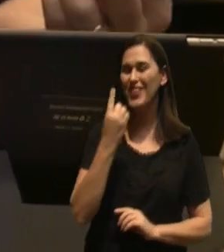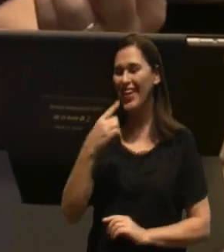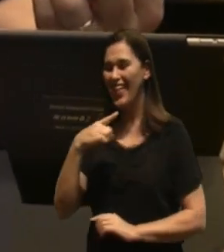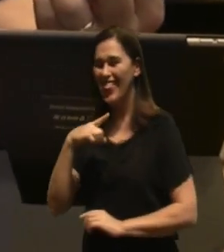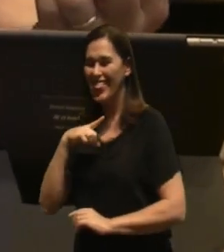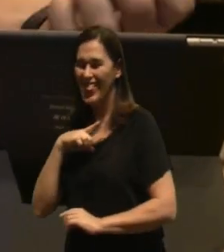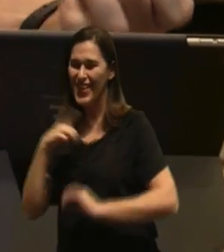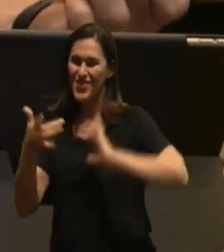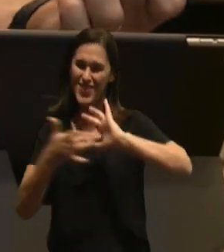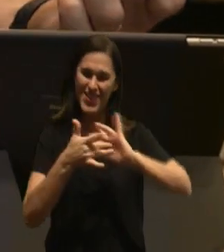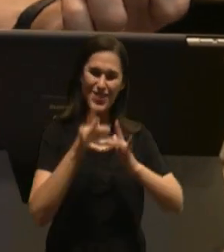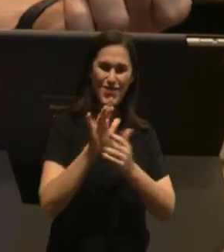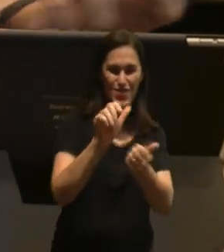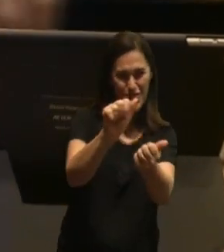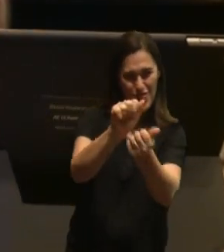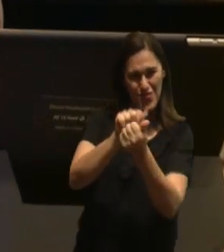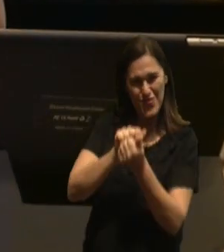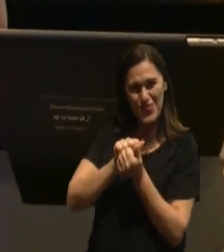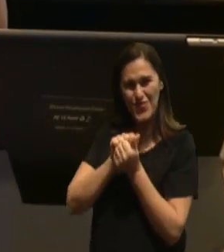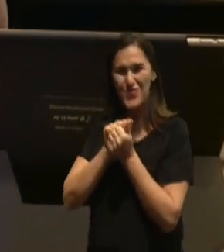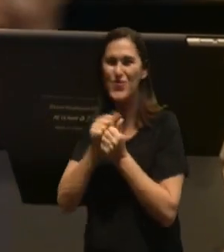temos a Cristo em comum,